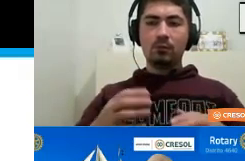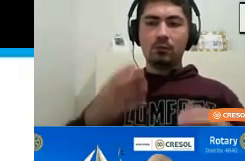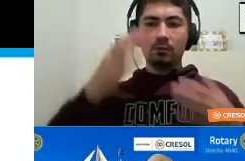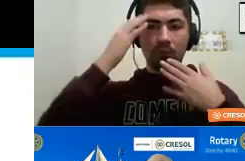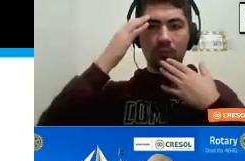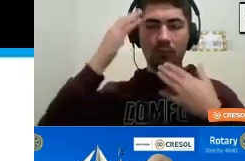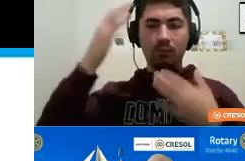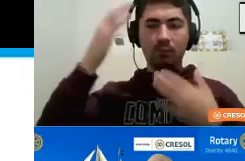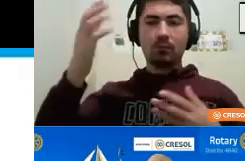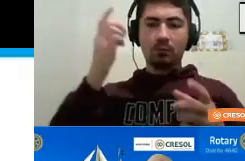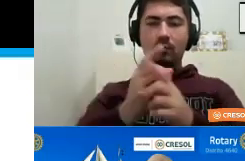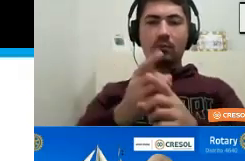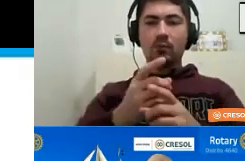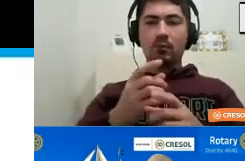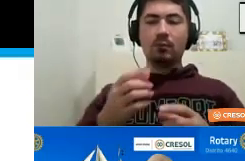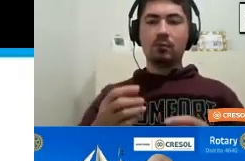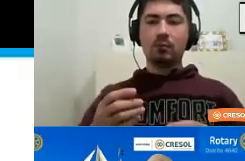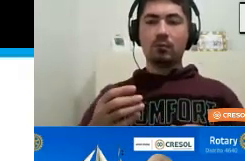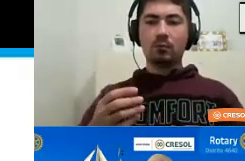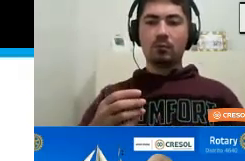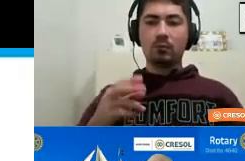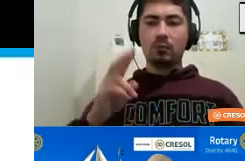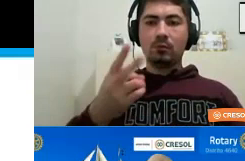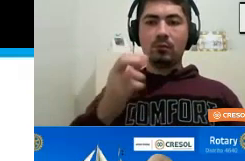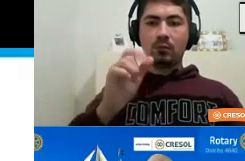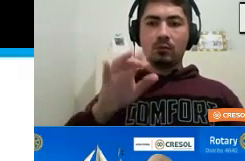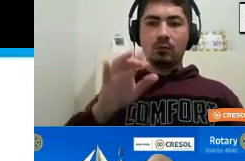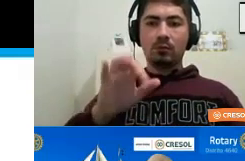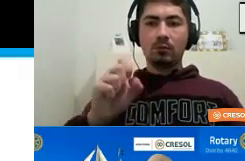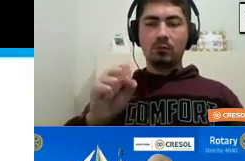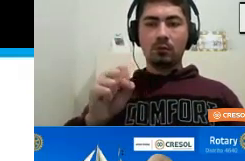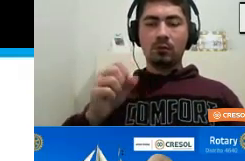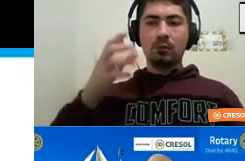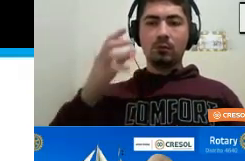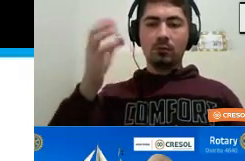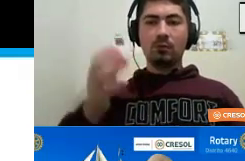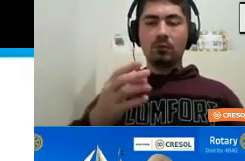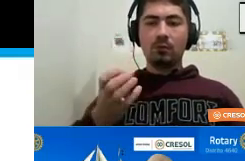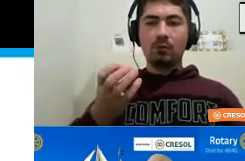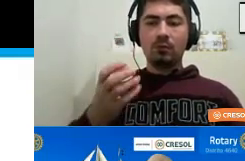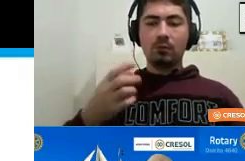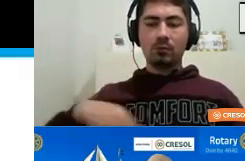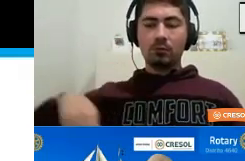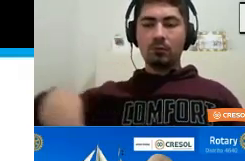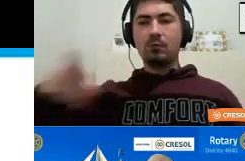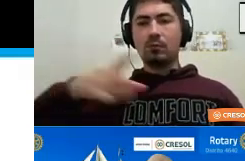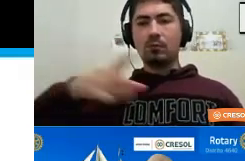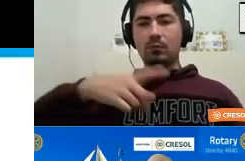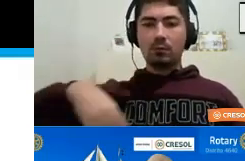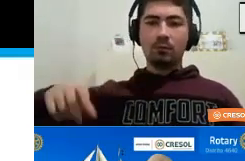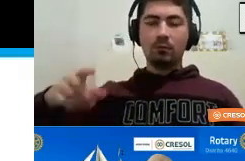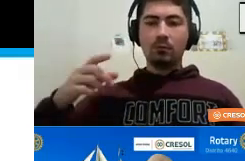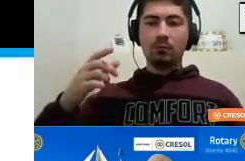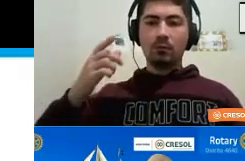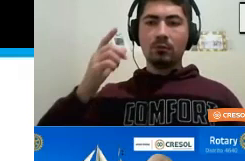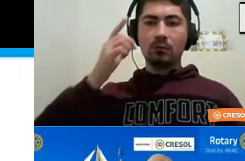ter encontrado o companheiro Ravi Kiran Kulkarni, que fez com que nós pudéssemos ter, através da nossa